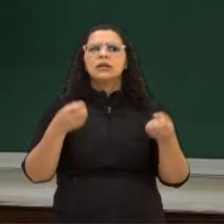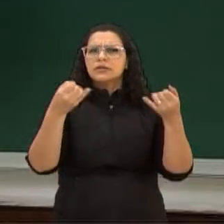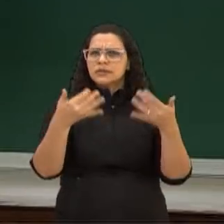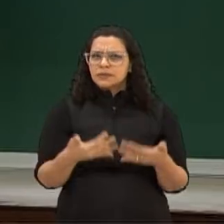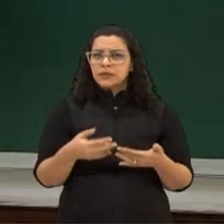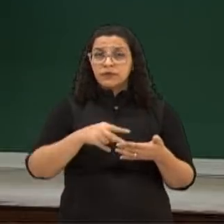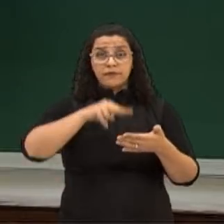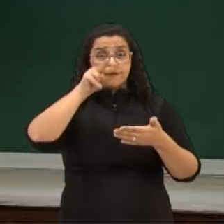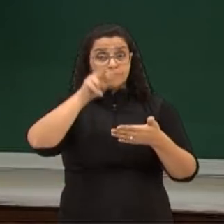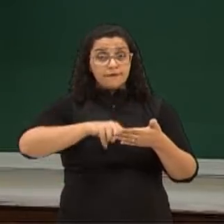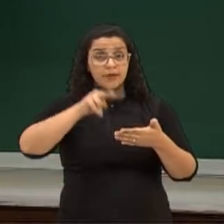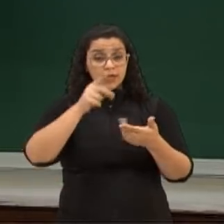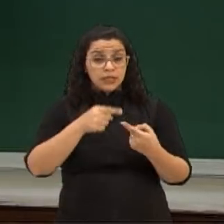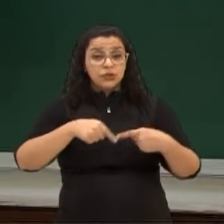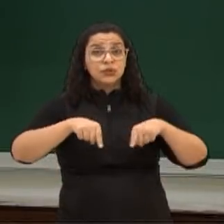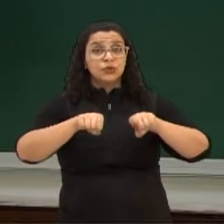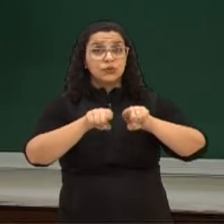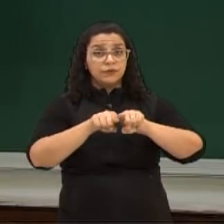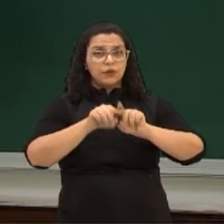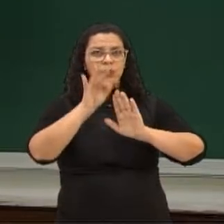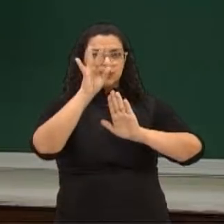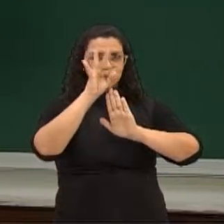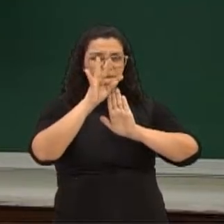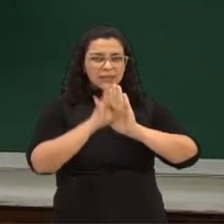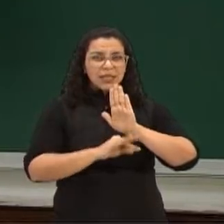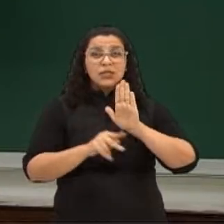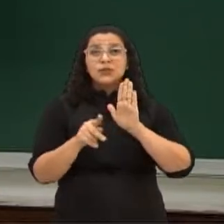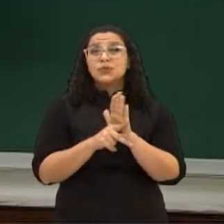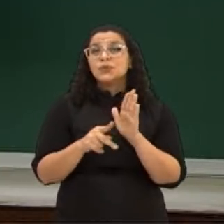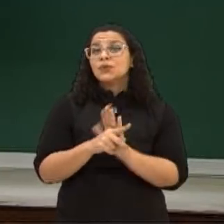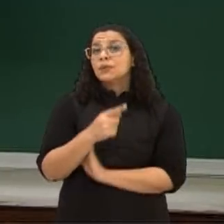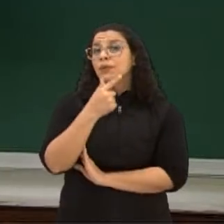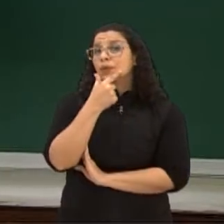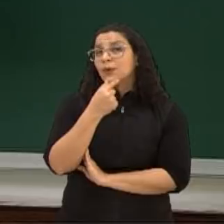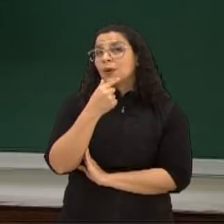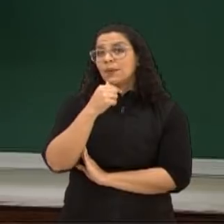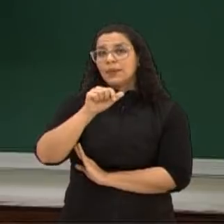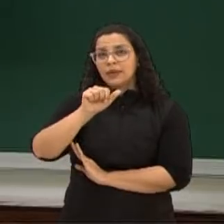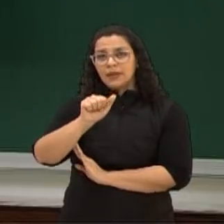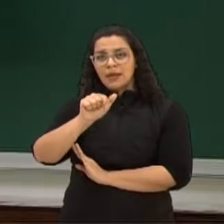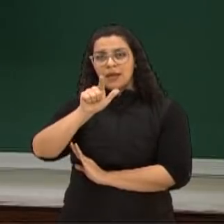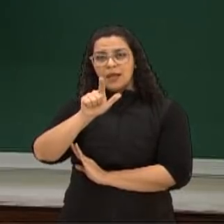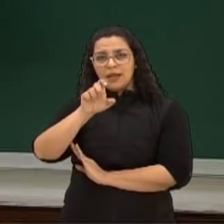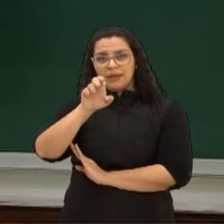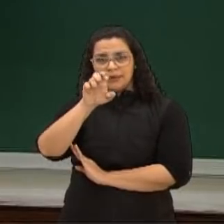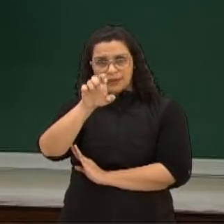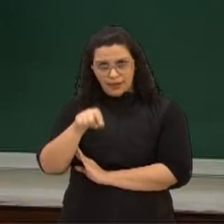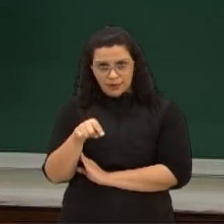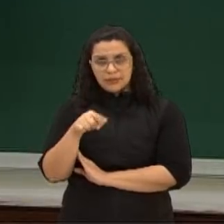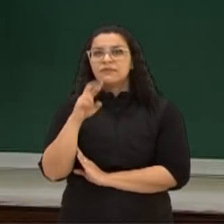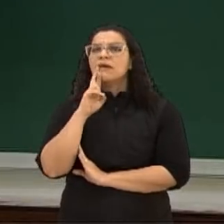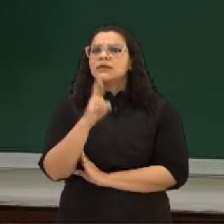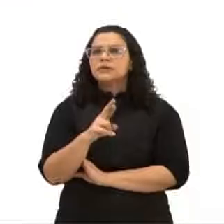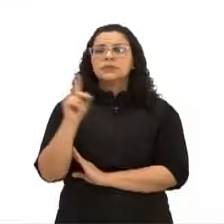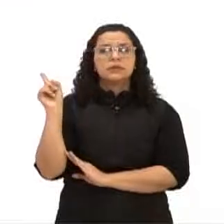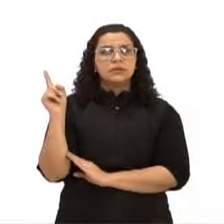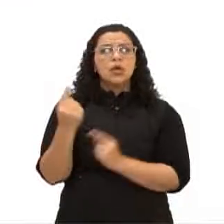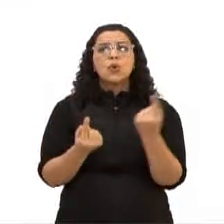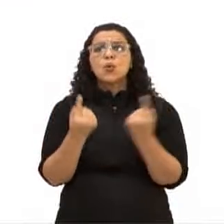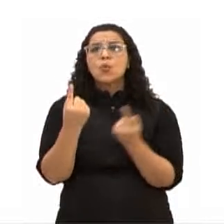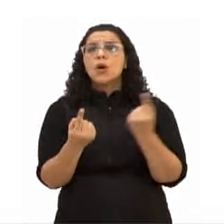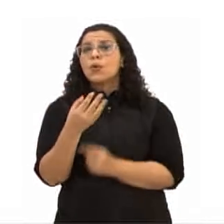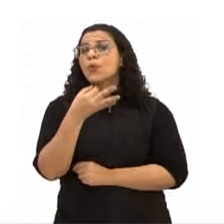é reler essa carta do Alex. Nós vamos reler a carta do Alex e responder. Qual